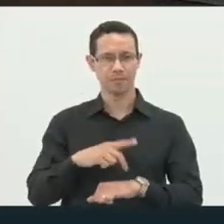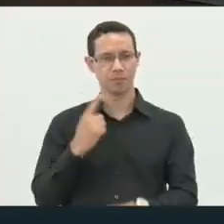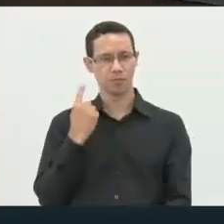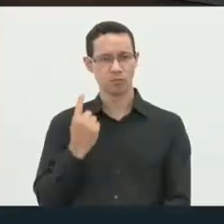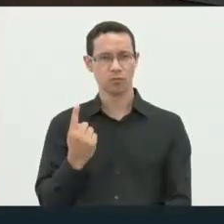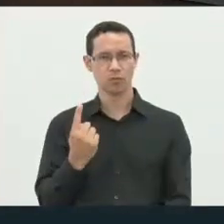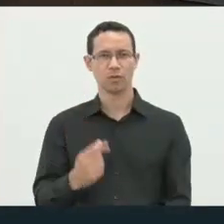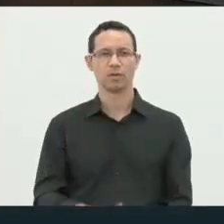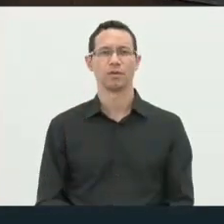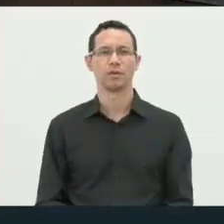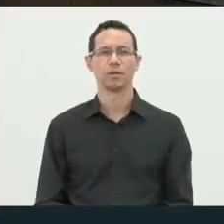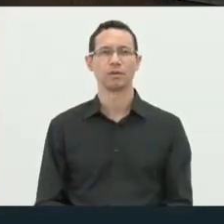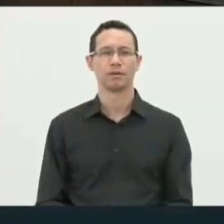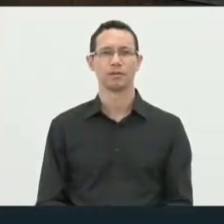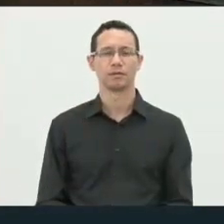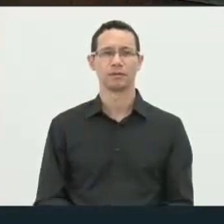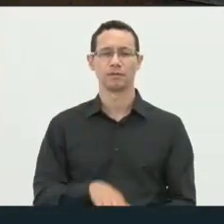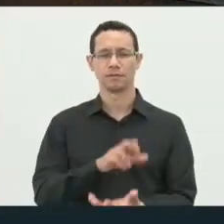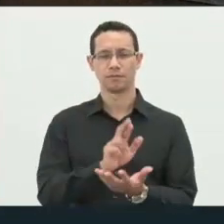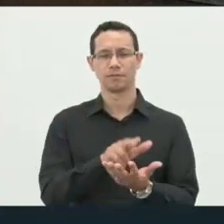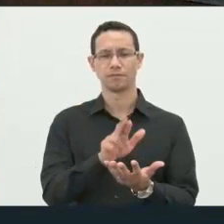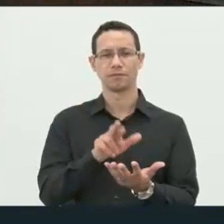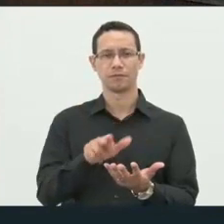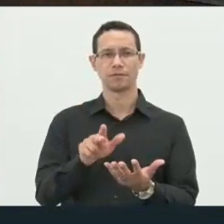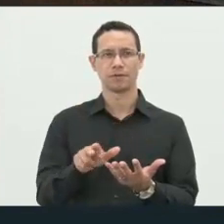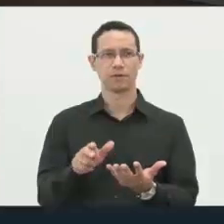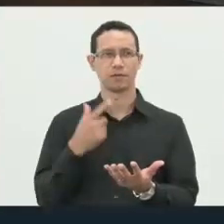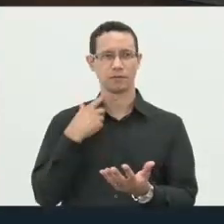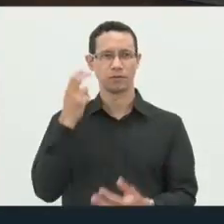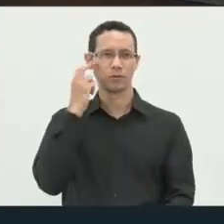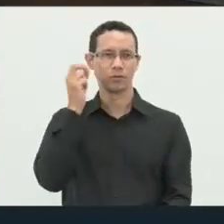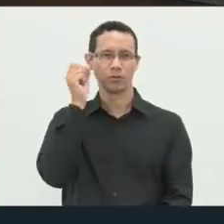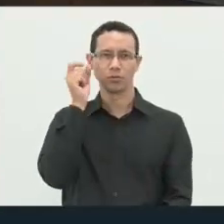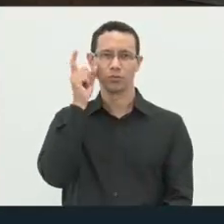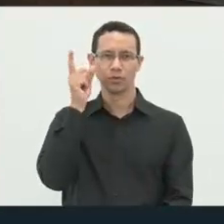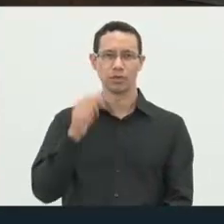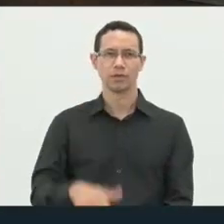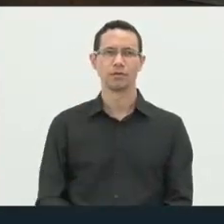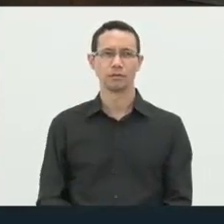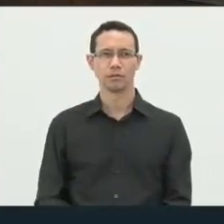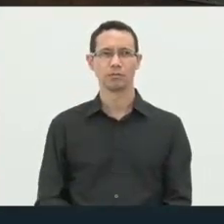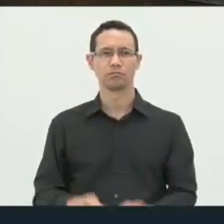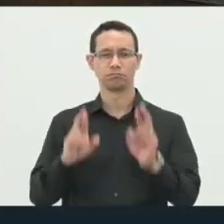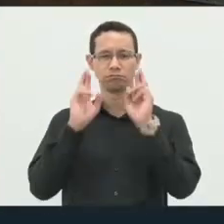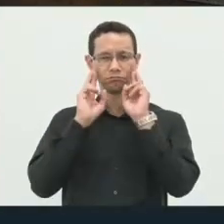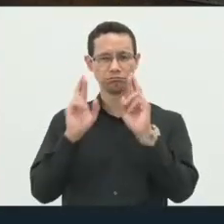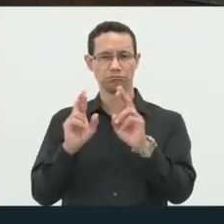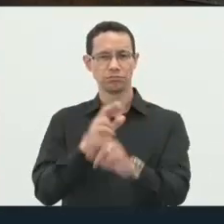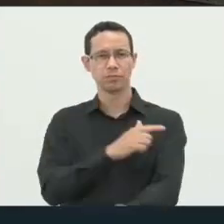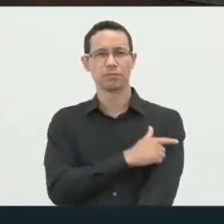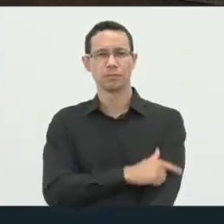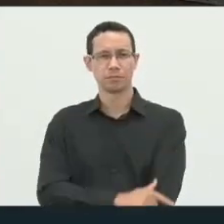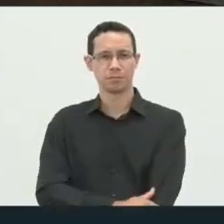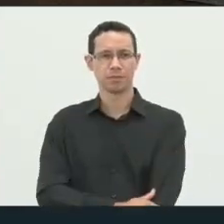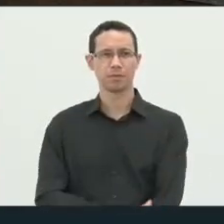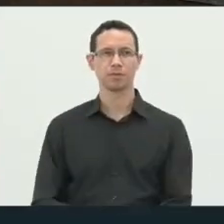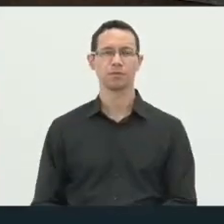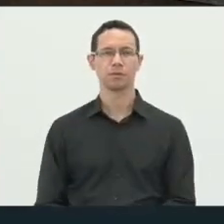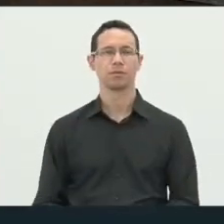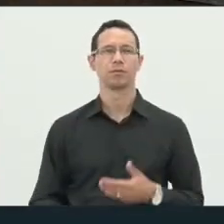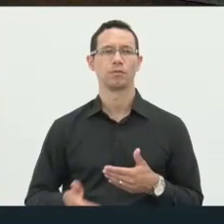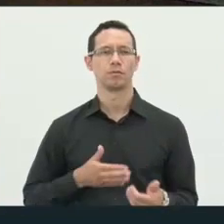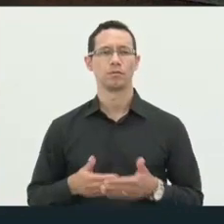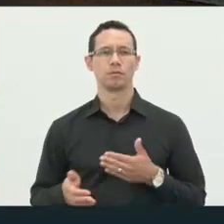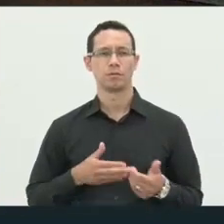aonde tem as mais diversas culturas culturas essas respeitadas independente